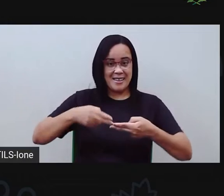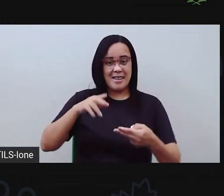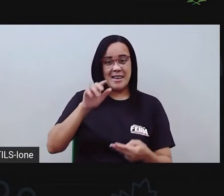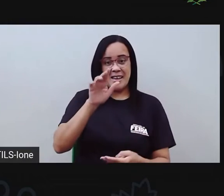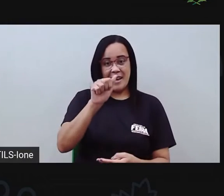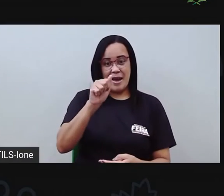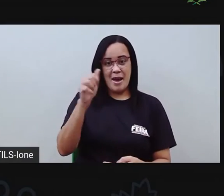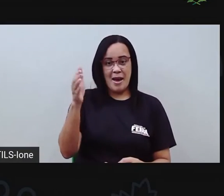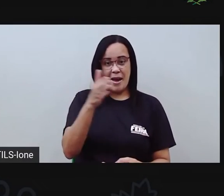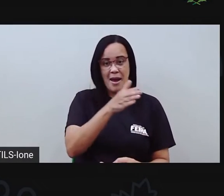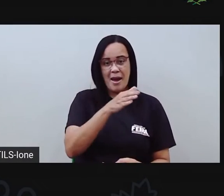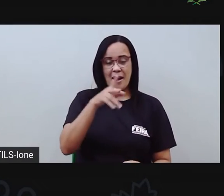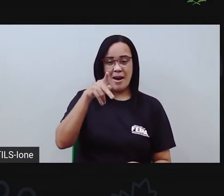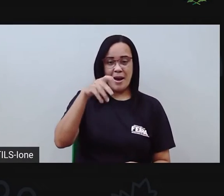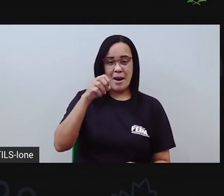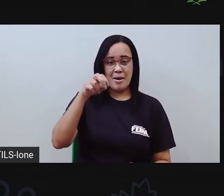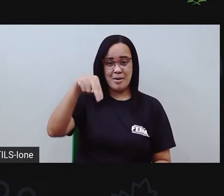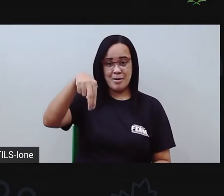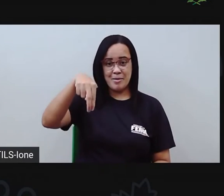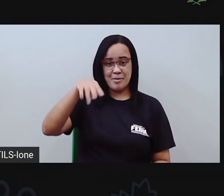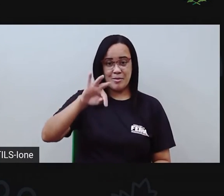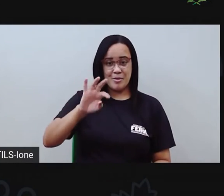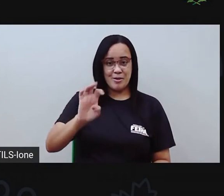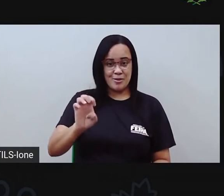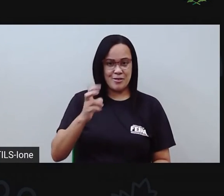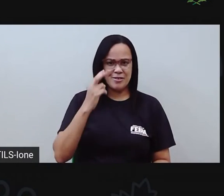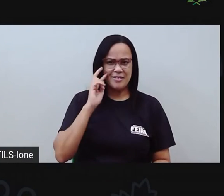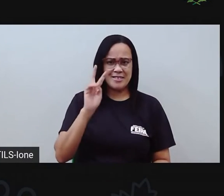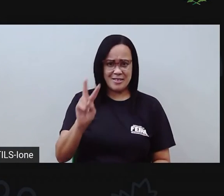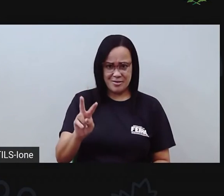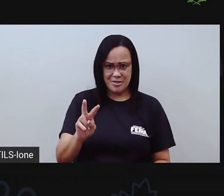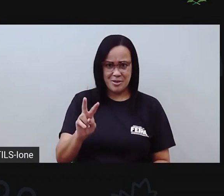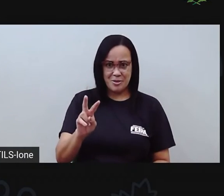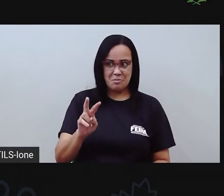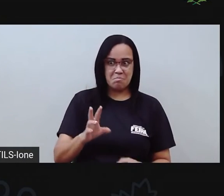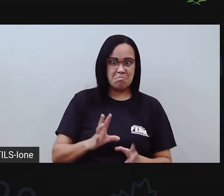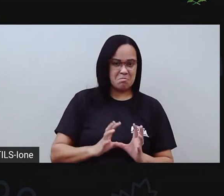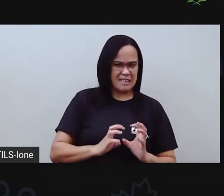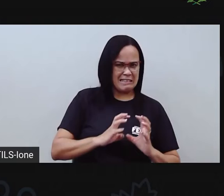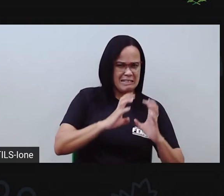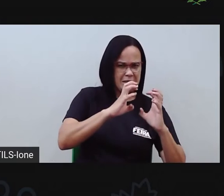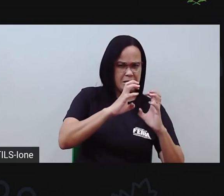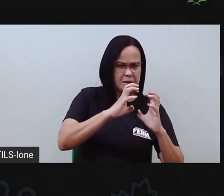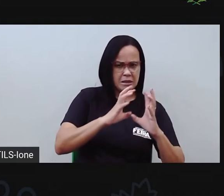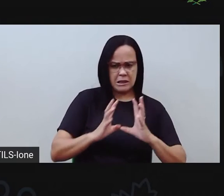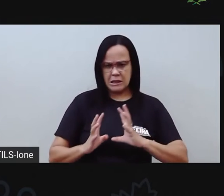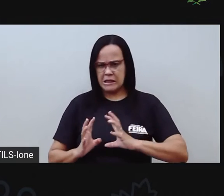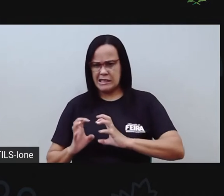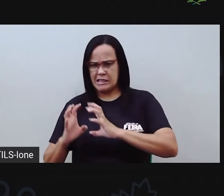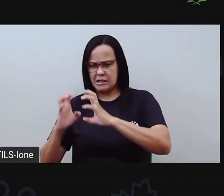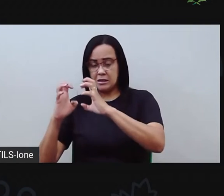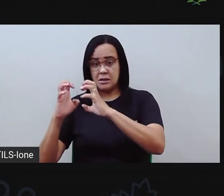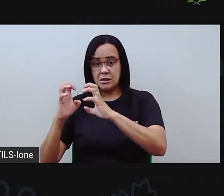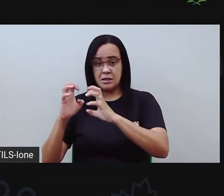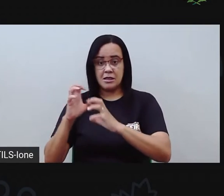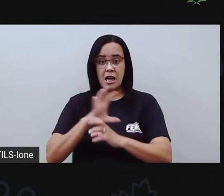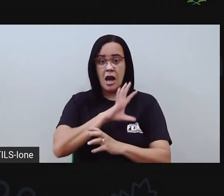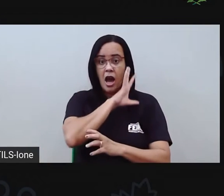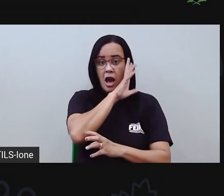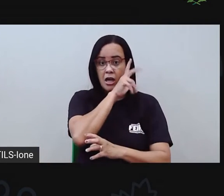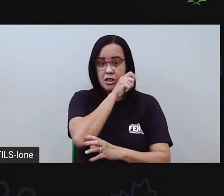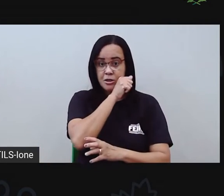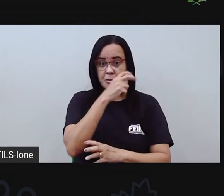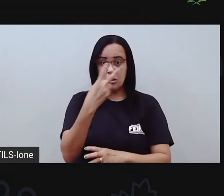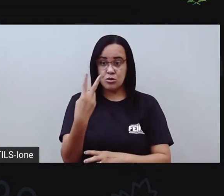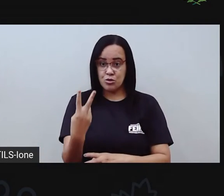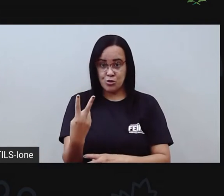dá para colocar esse slide, a gente foi vendo que houve ali um conflito, né? Tinham dois animais, o hipopótamo, se eu não me lembro, se eu